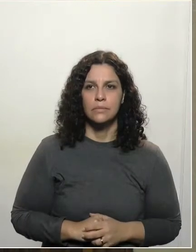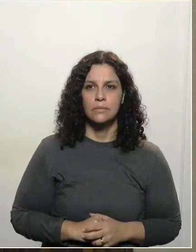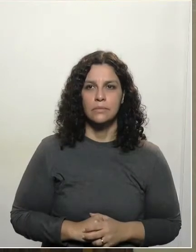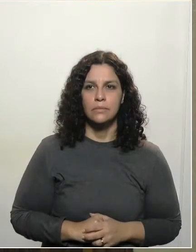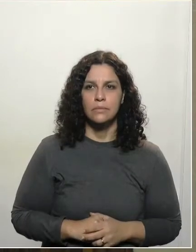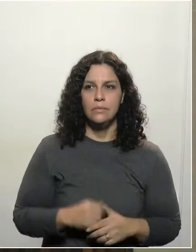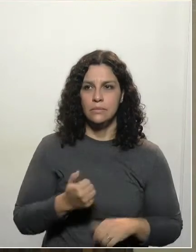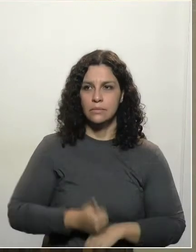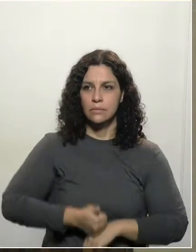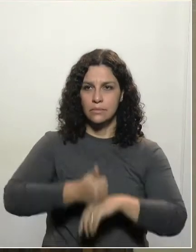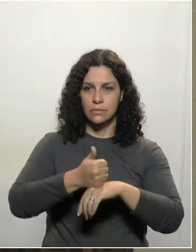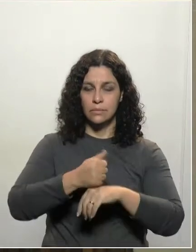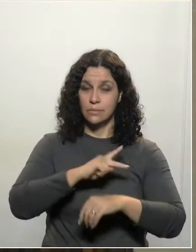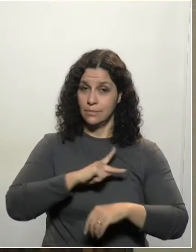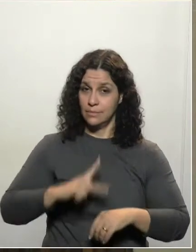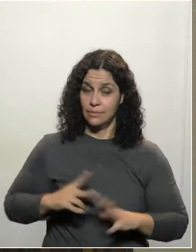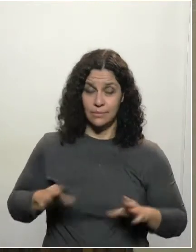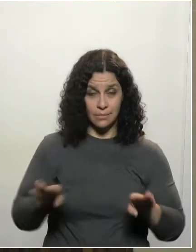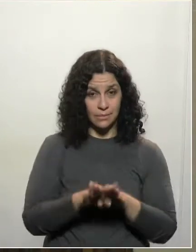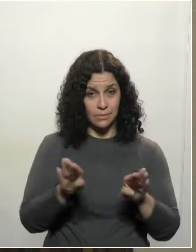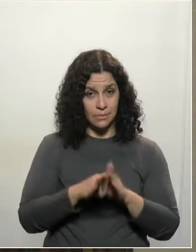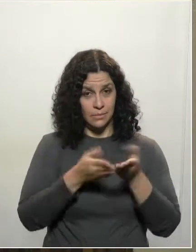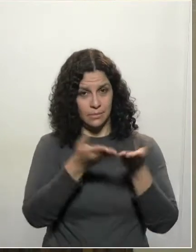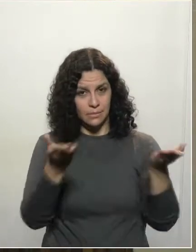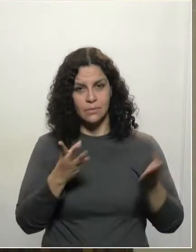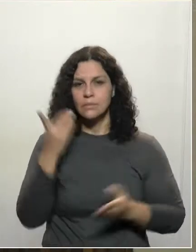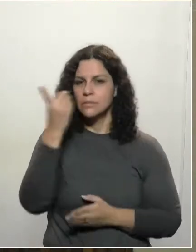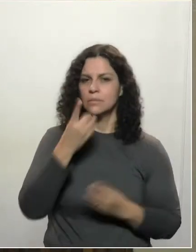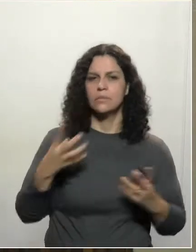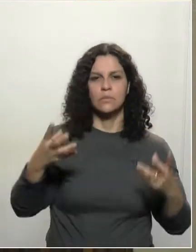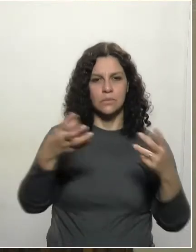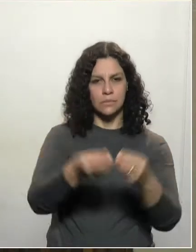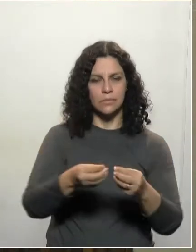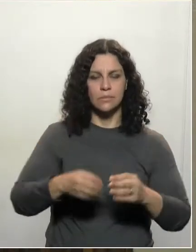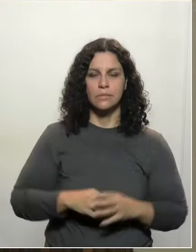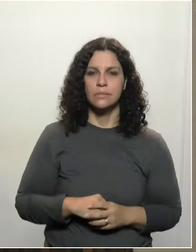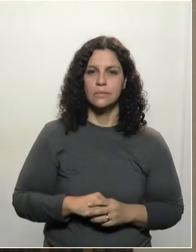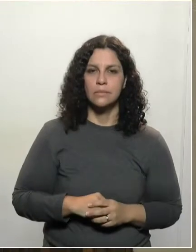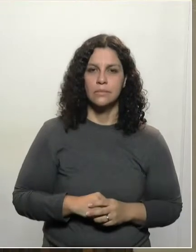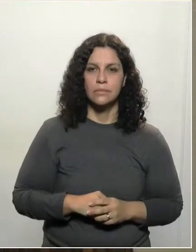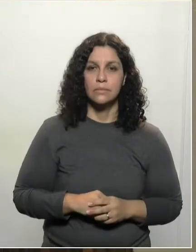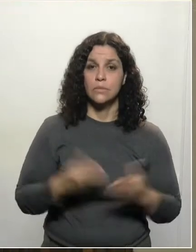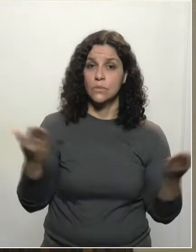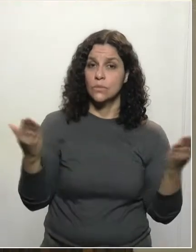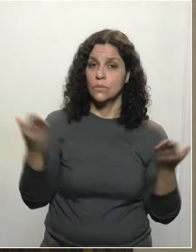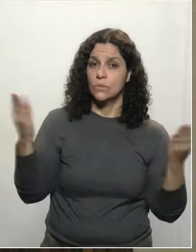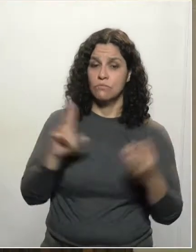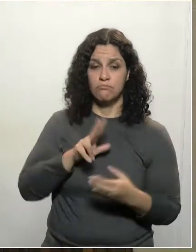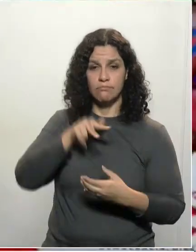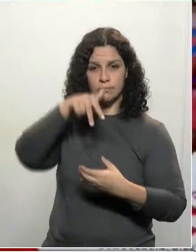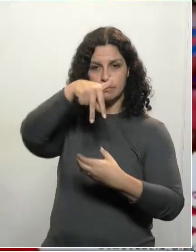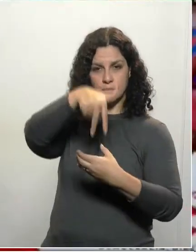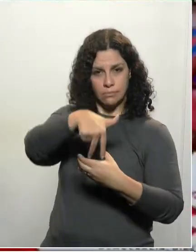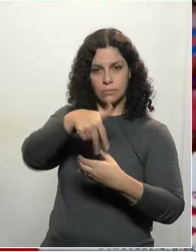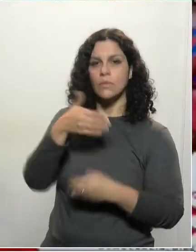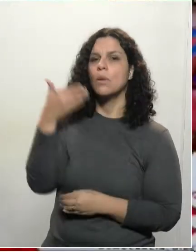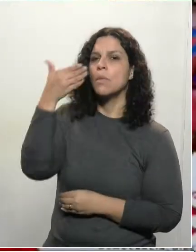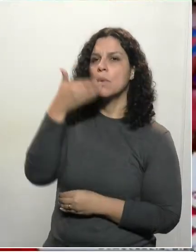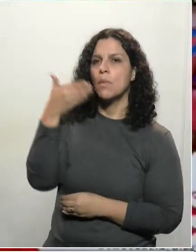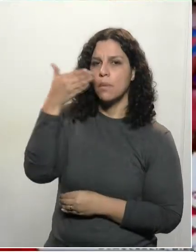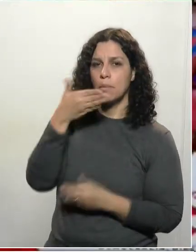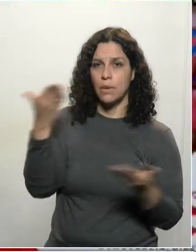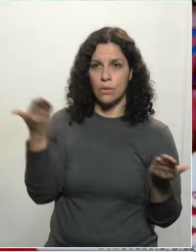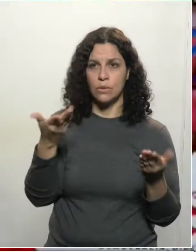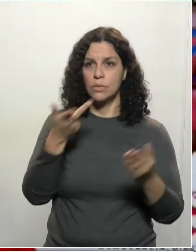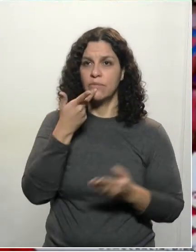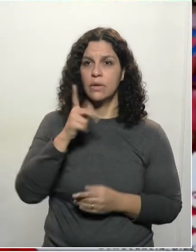Senhor presidente, senhores deputados, senhoras deputadas, uso do expediente